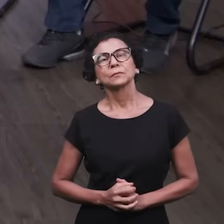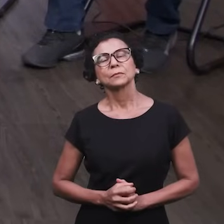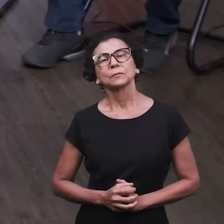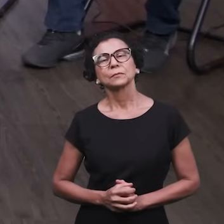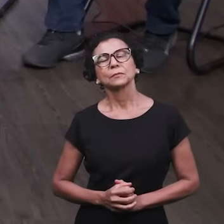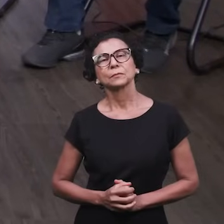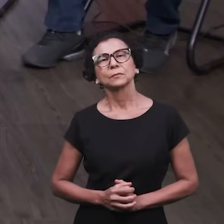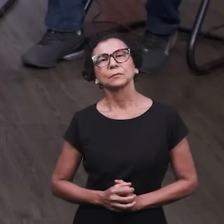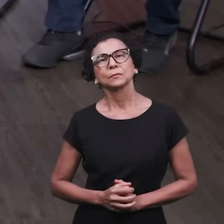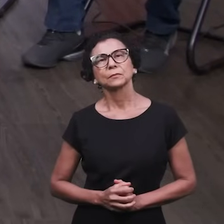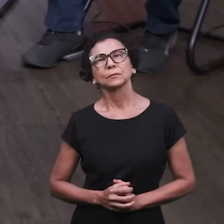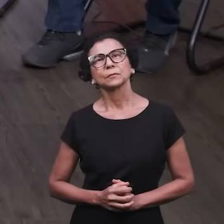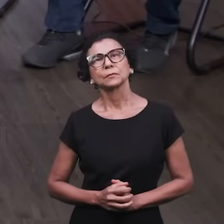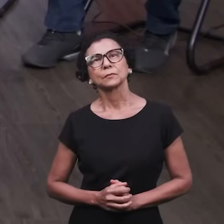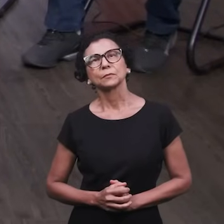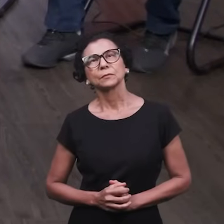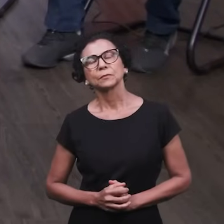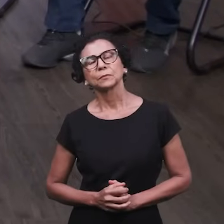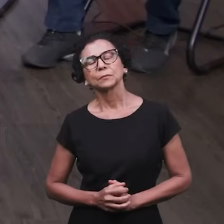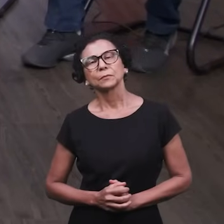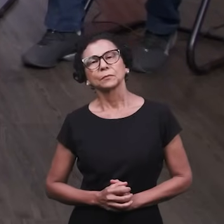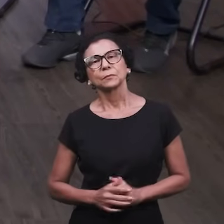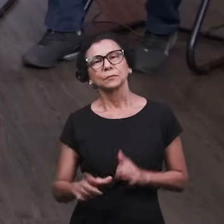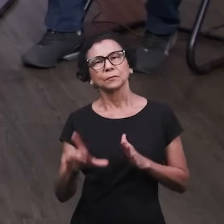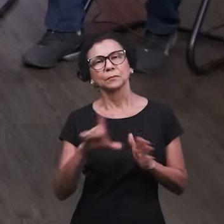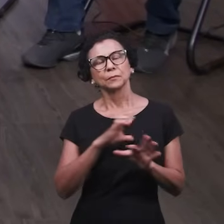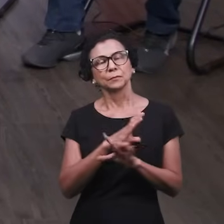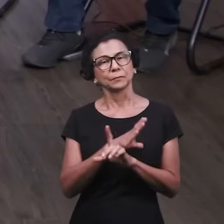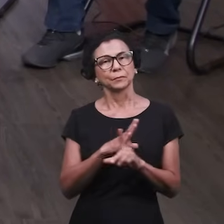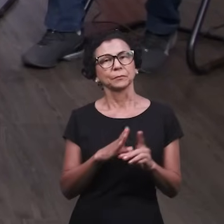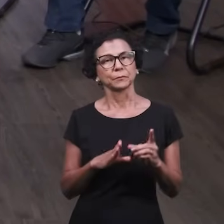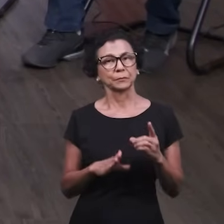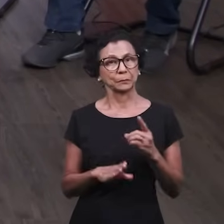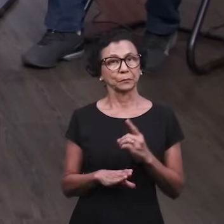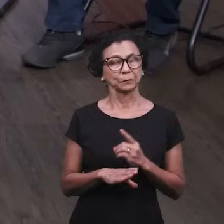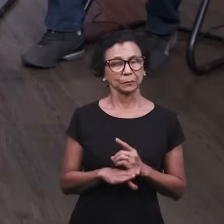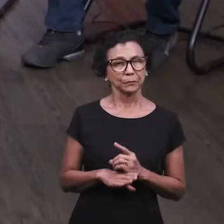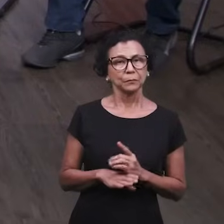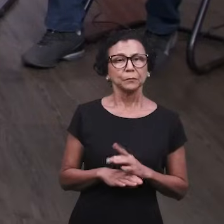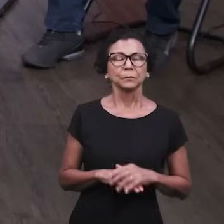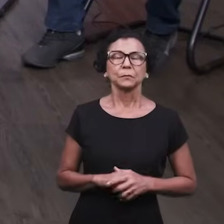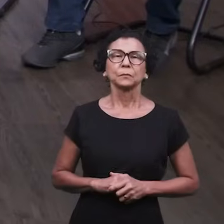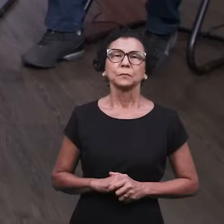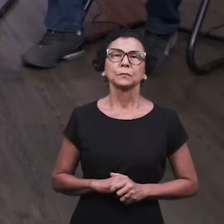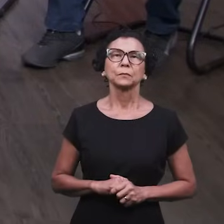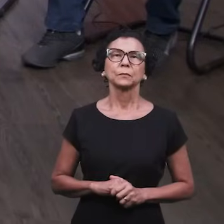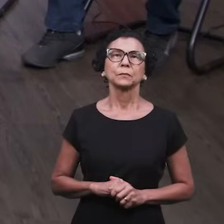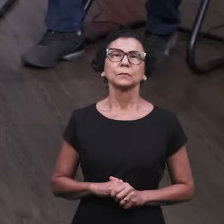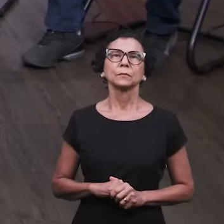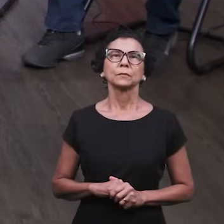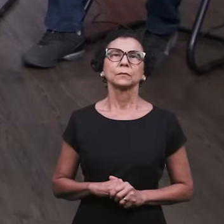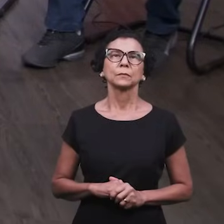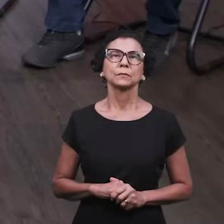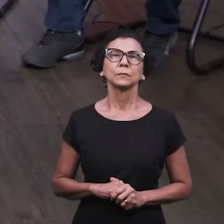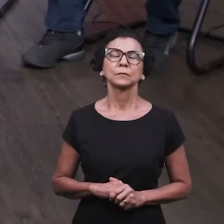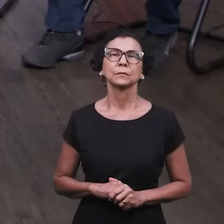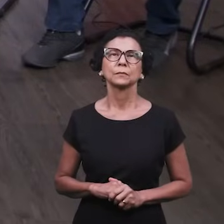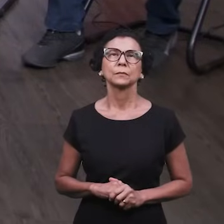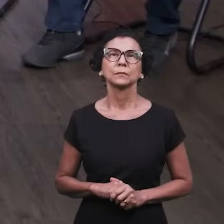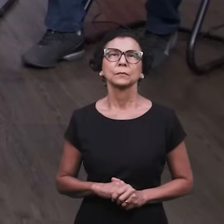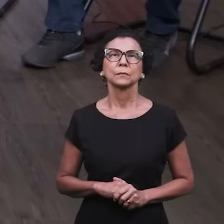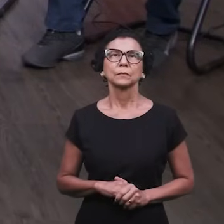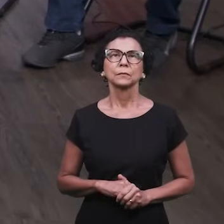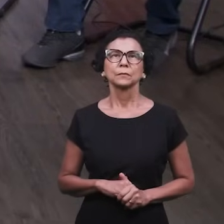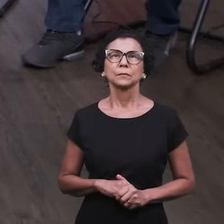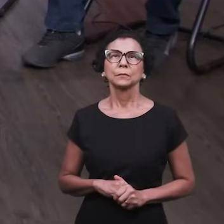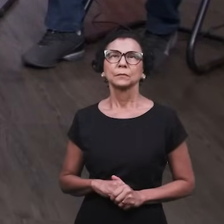aqui sobre o momento que antecede os cultos. Nós estamos aqui fazendo um programa hoje, um instrumental,